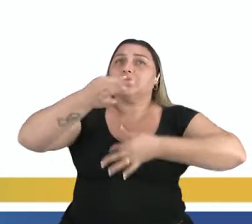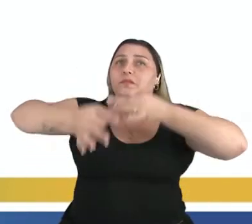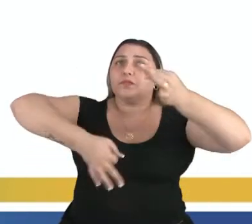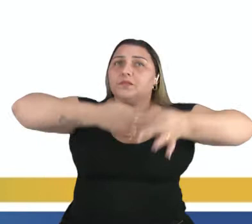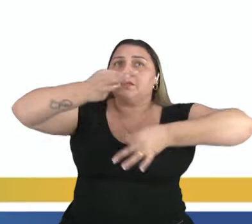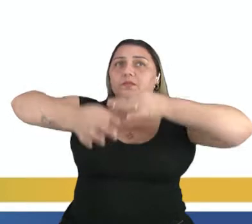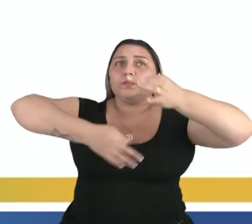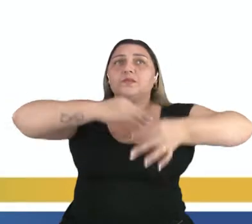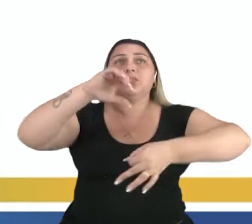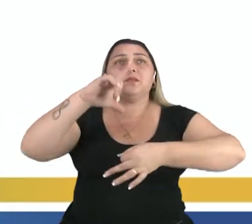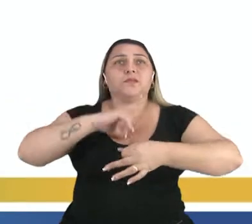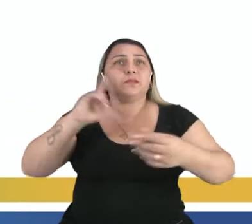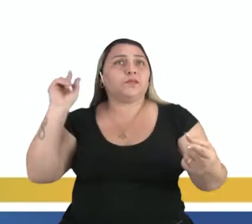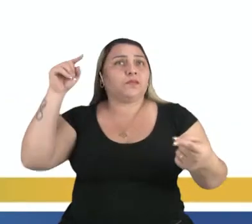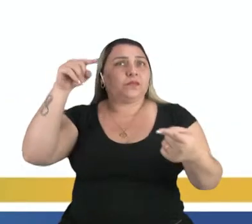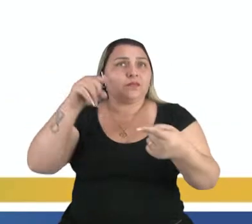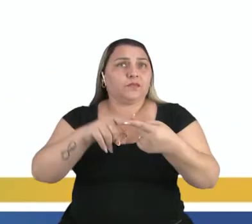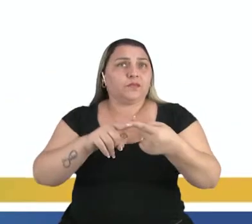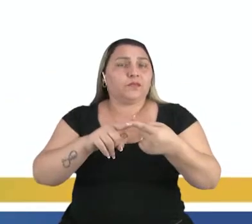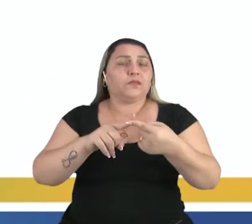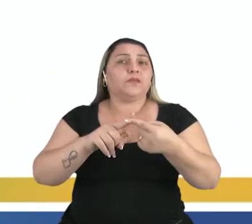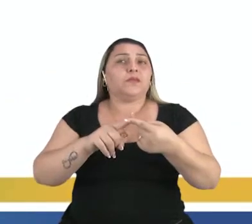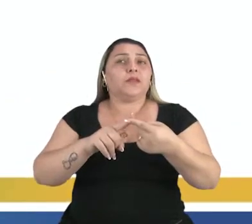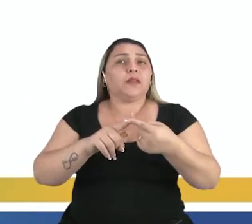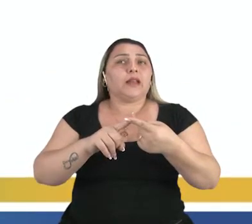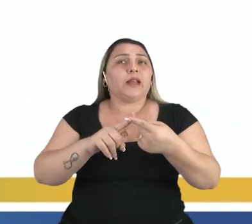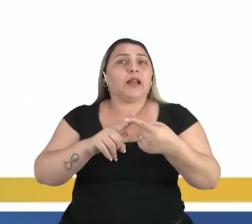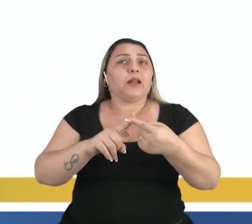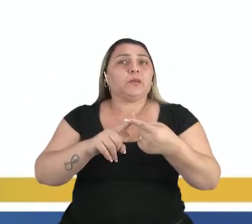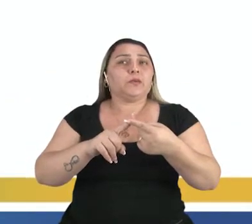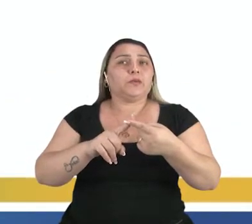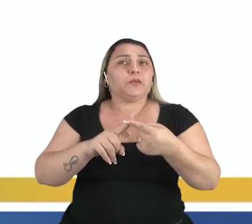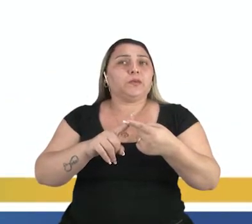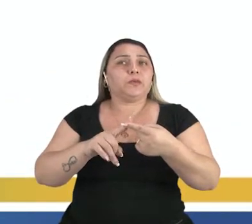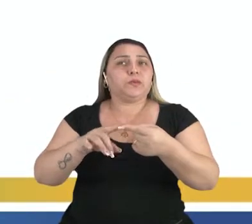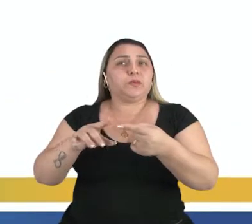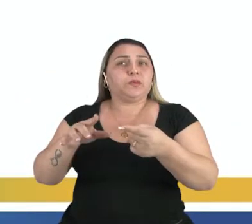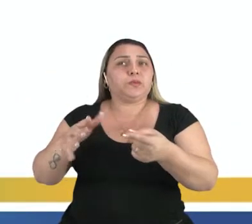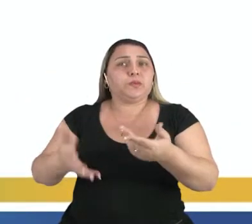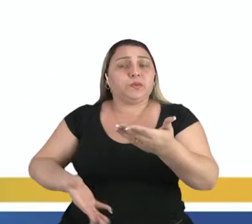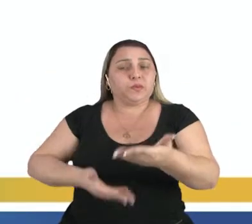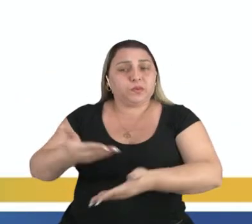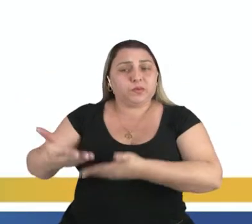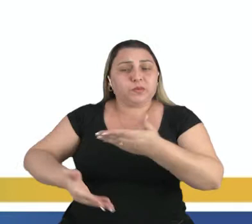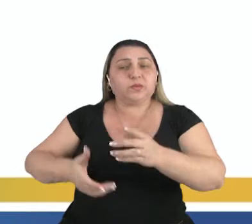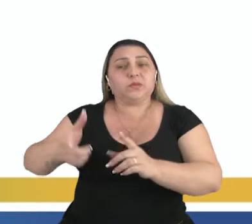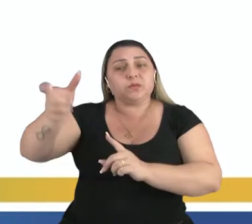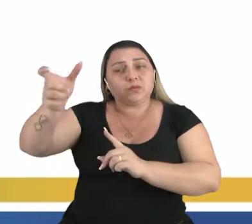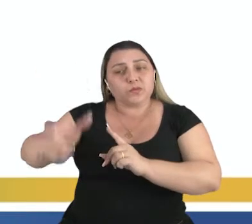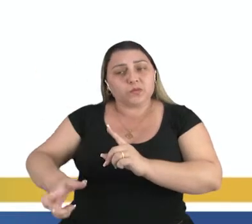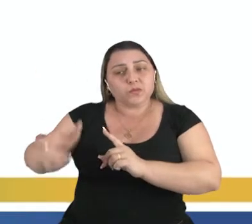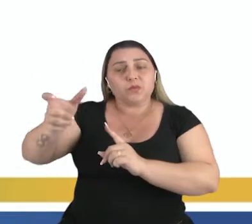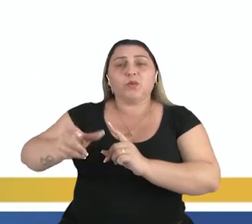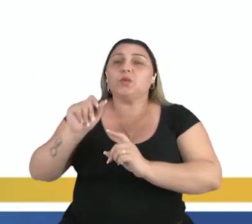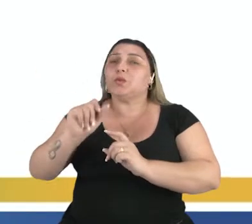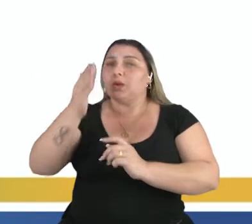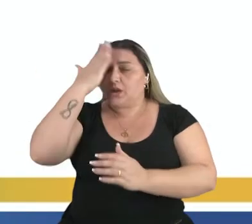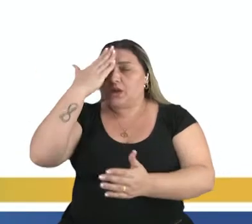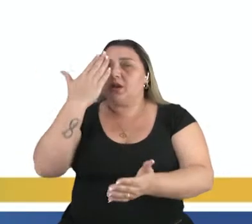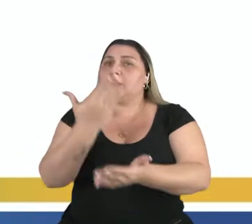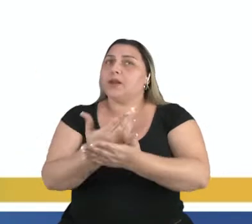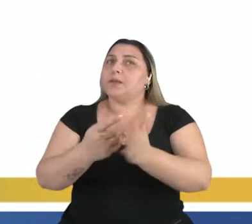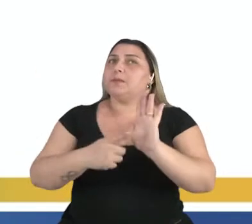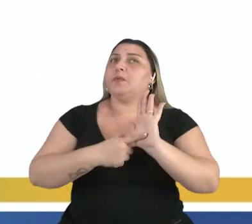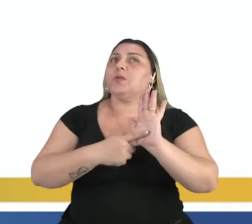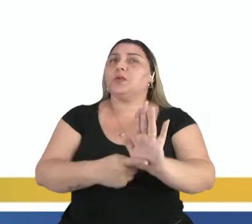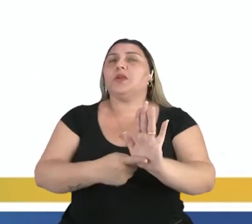cunho argumentativo porque tem como finalidade convencer o leitor daquilo que ele acredita. Ele serve para